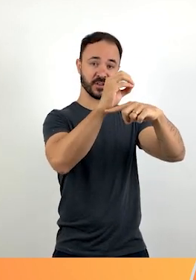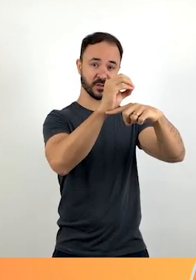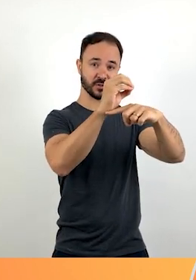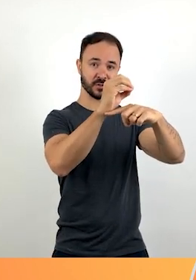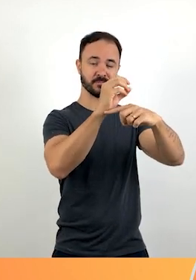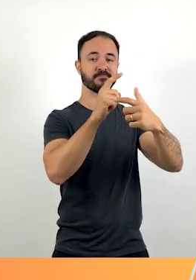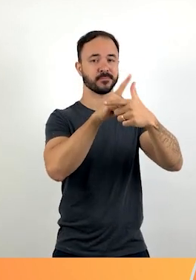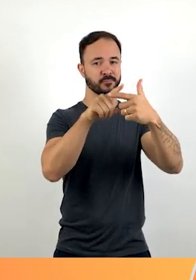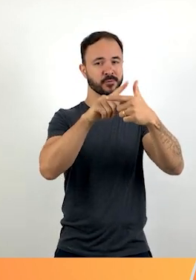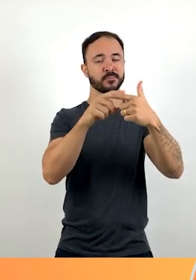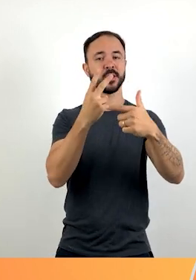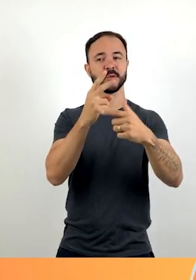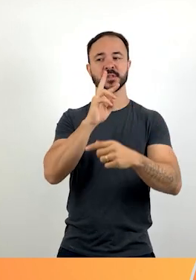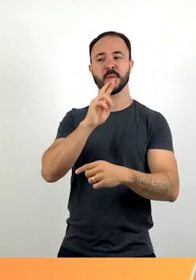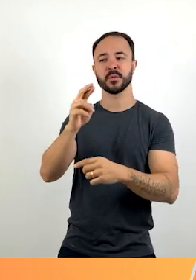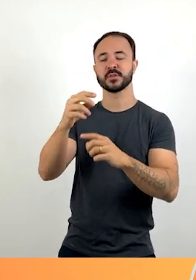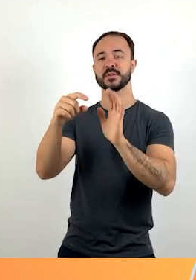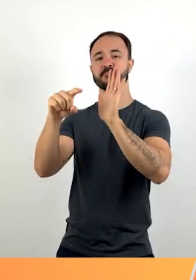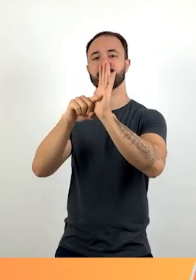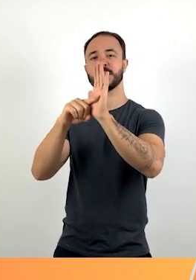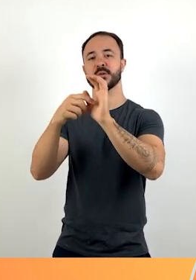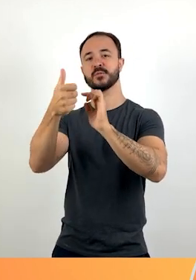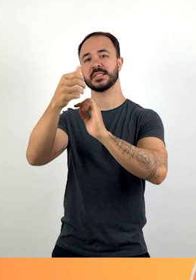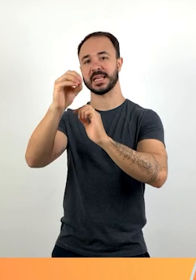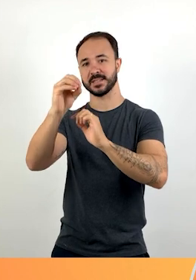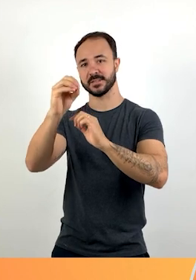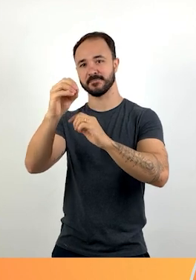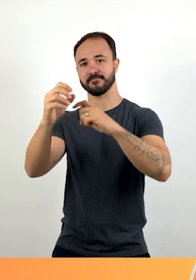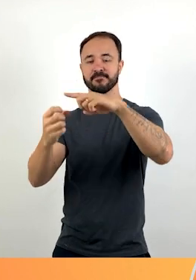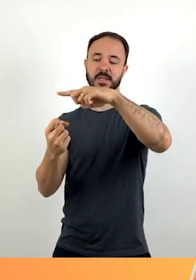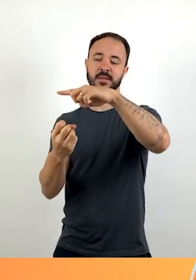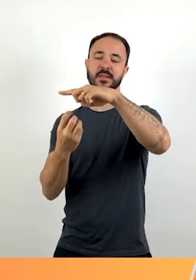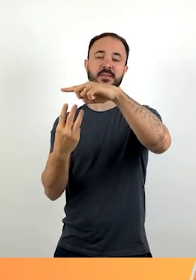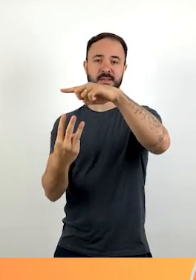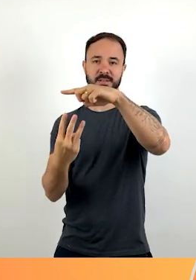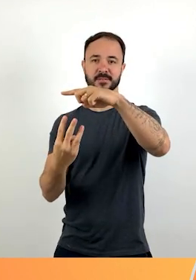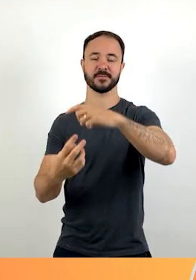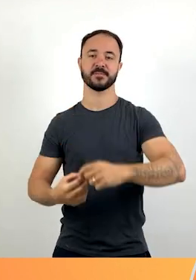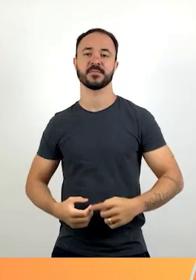10. 6 dividido para 2, 3. E aí fica